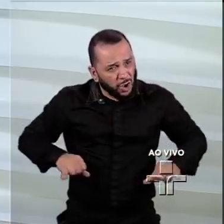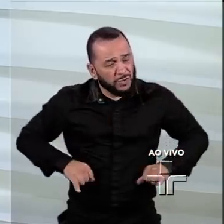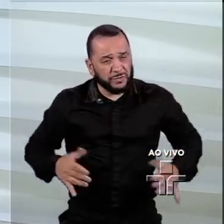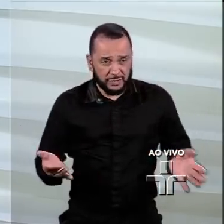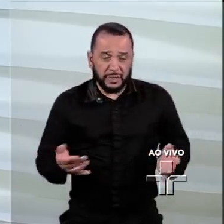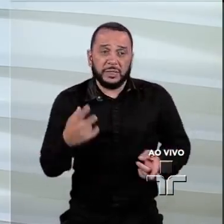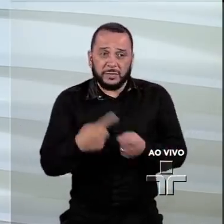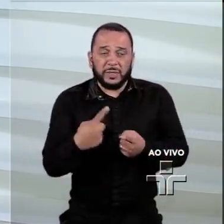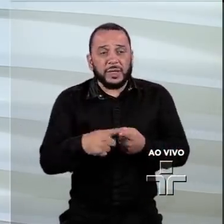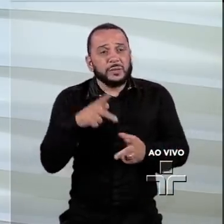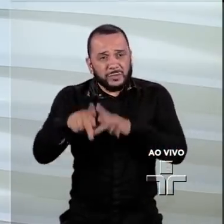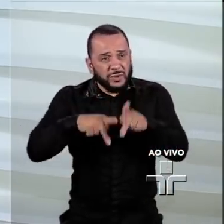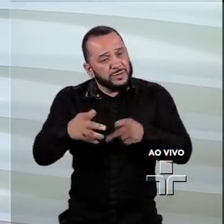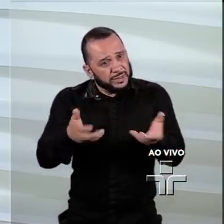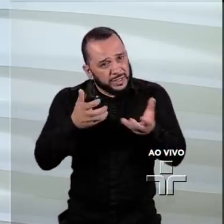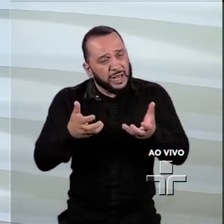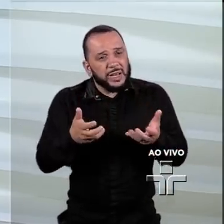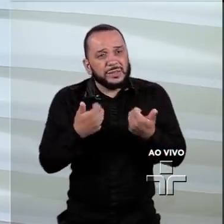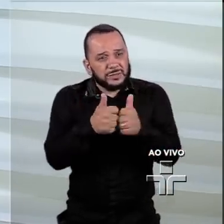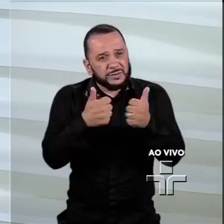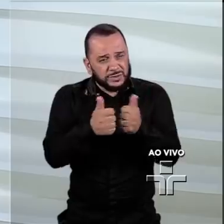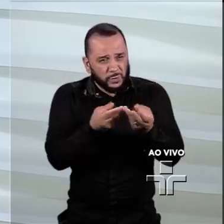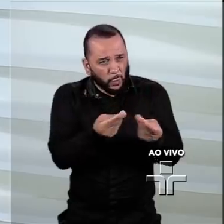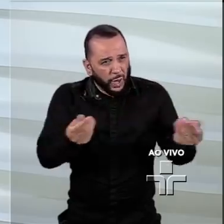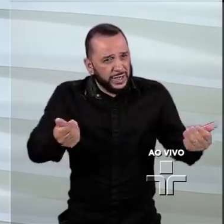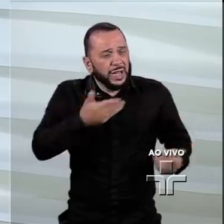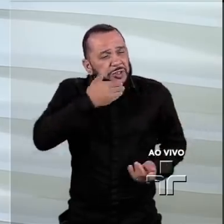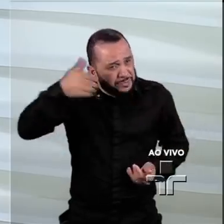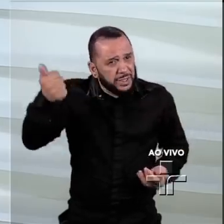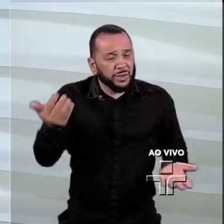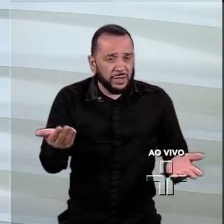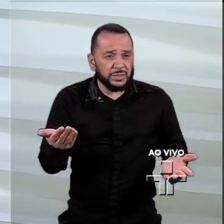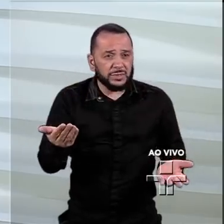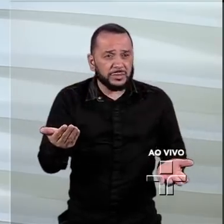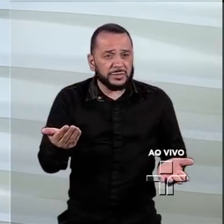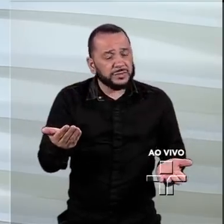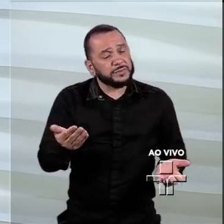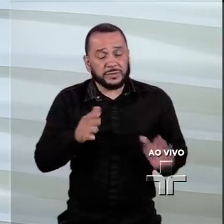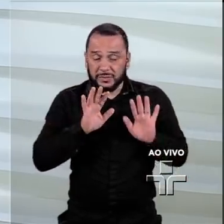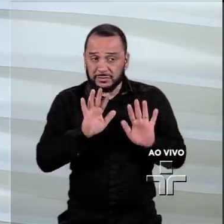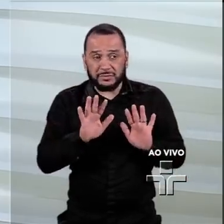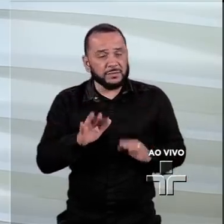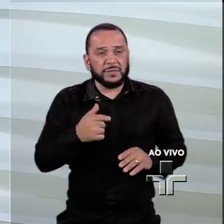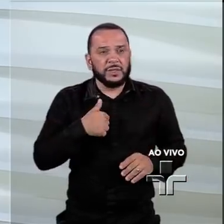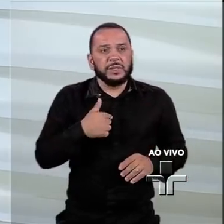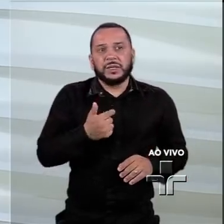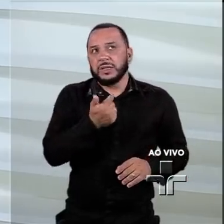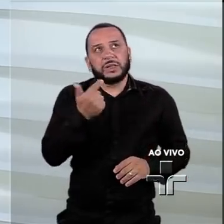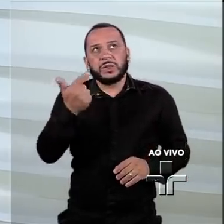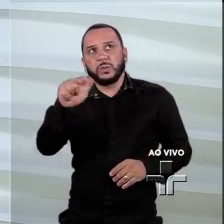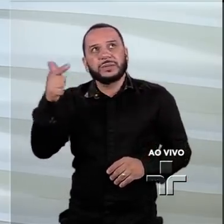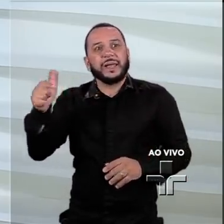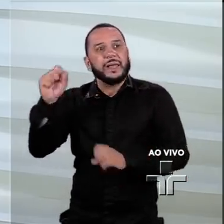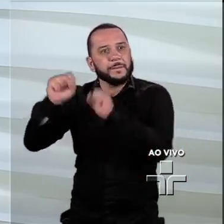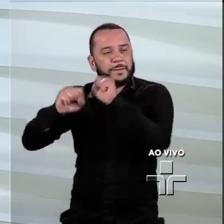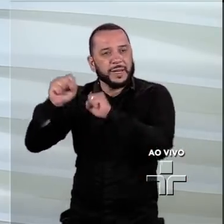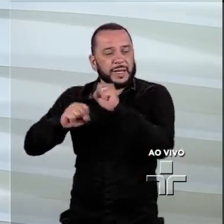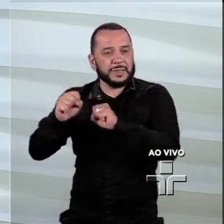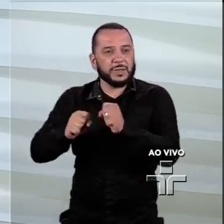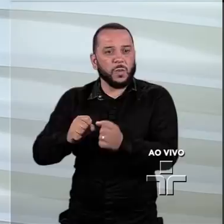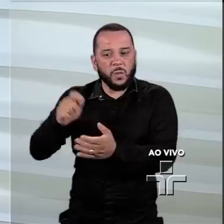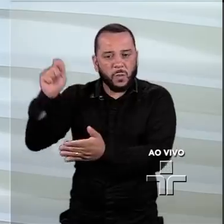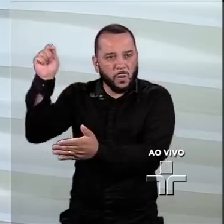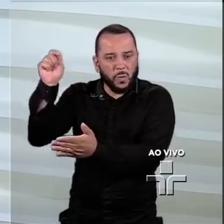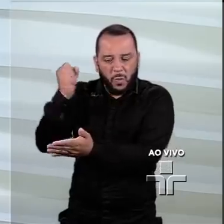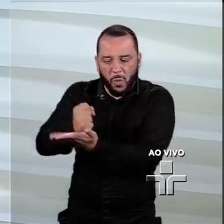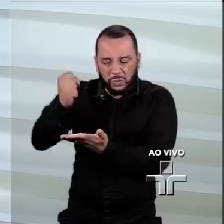ver mais ônibus de melhor qualidade e você, claro, não vai ter empresas com contrato emergencial que